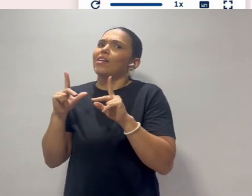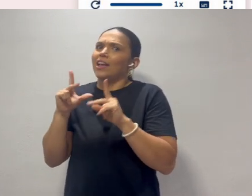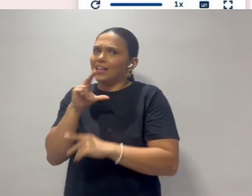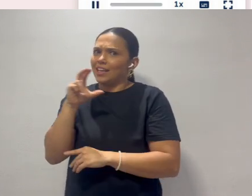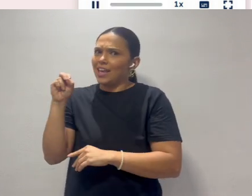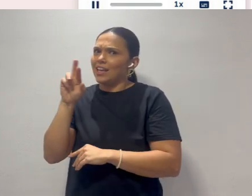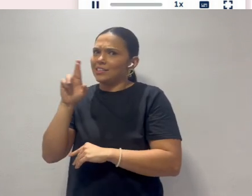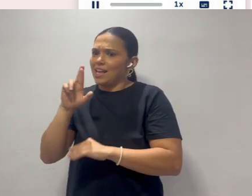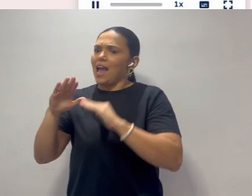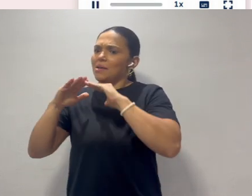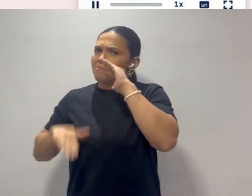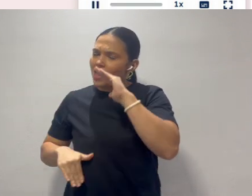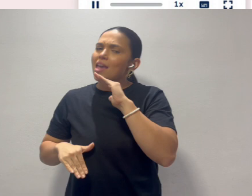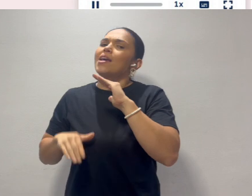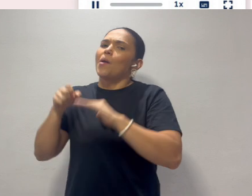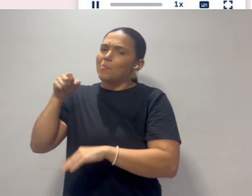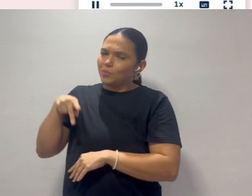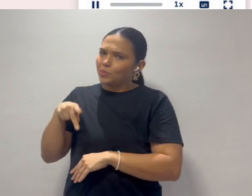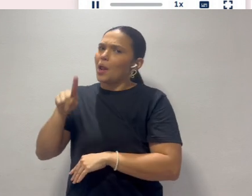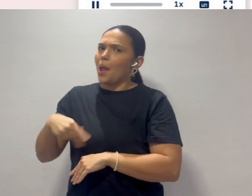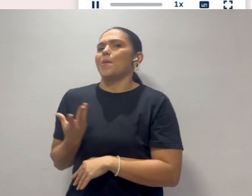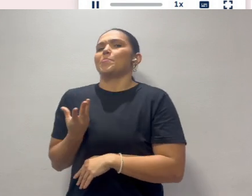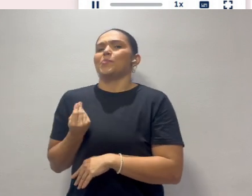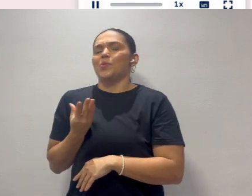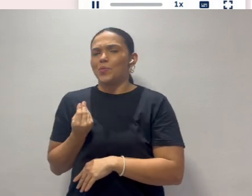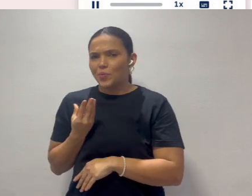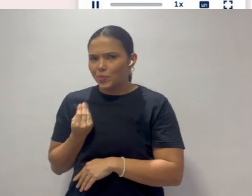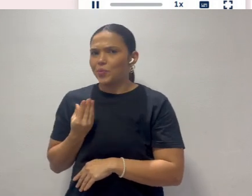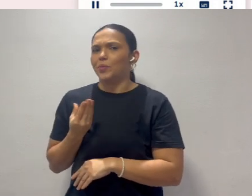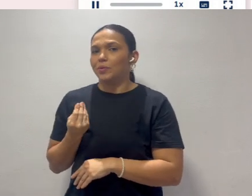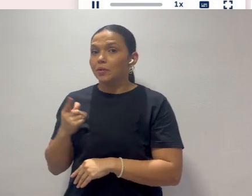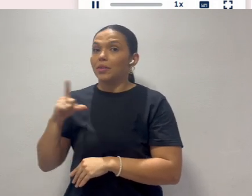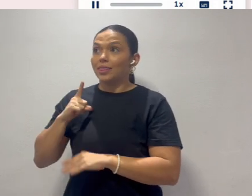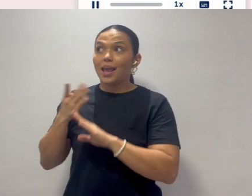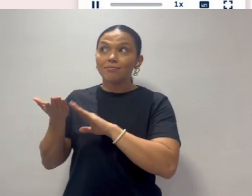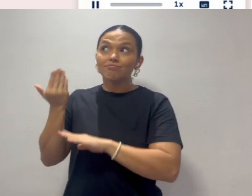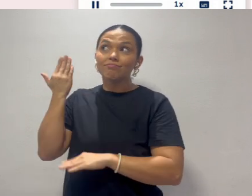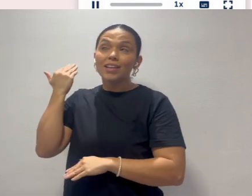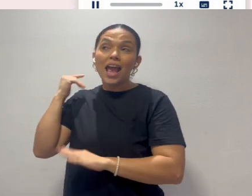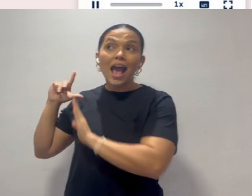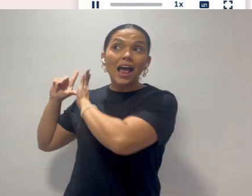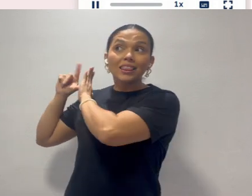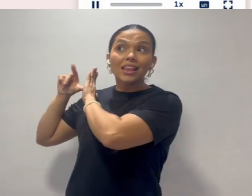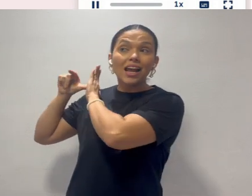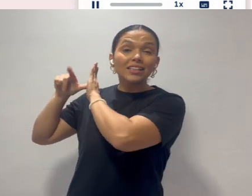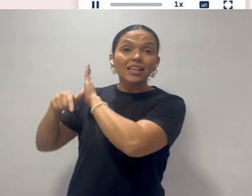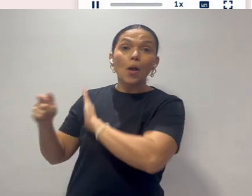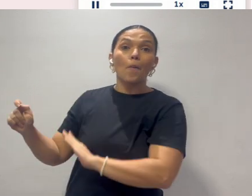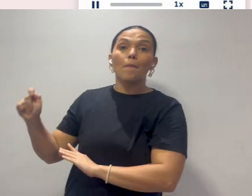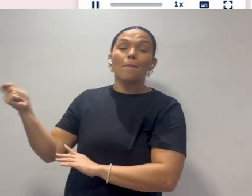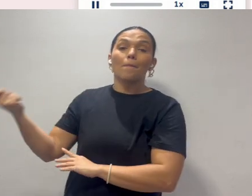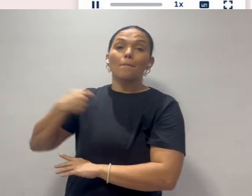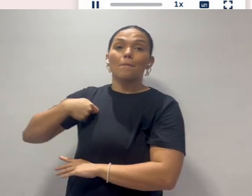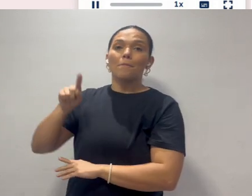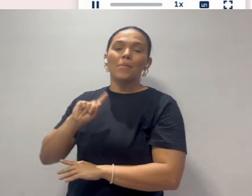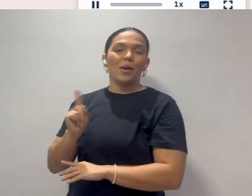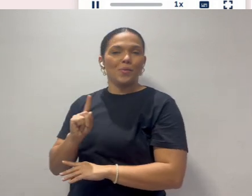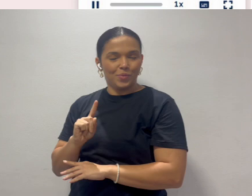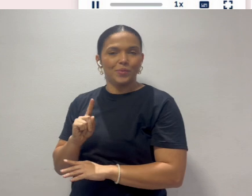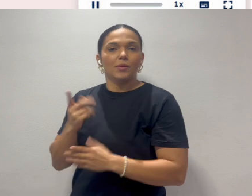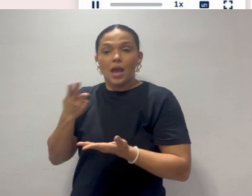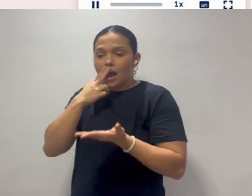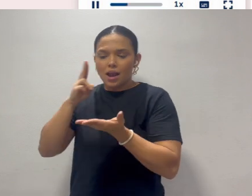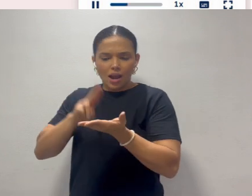aposentadoria dele. Ele recebeu os atrasados. Né? Foi uma coisa bem simples. O INSS, na carta de concessão, deu um